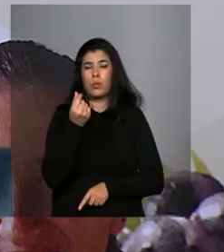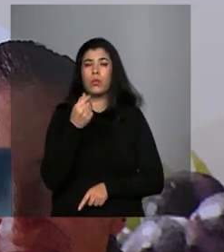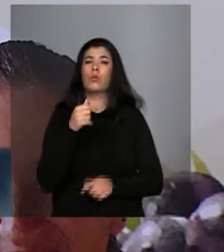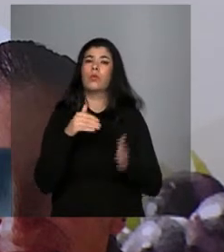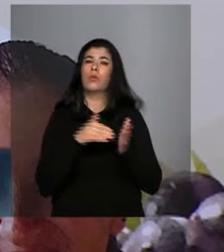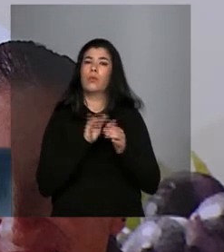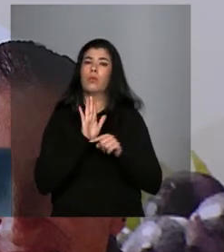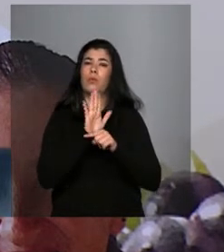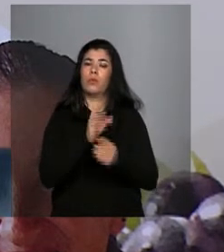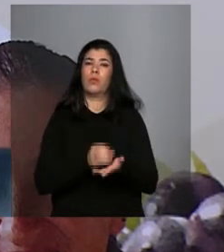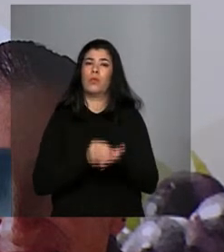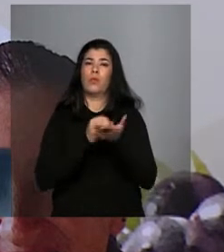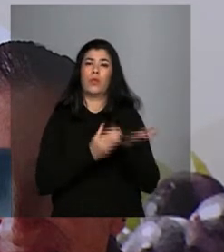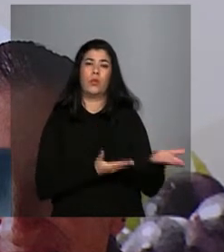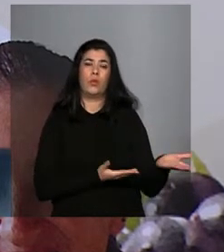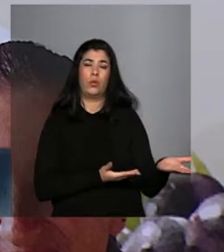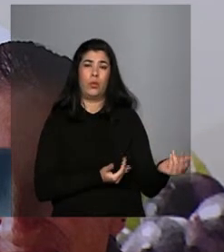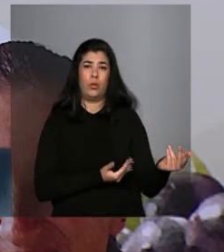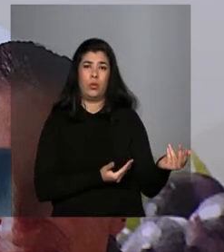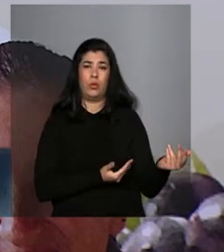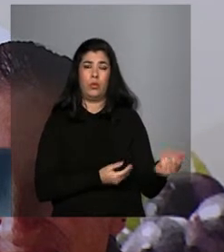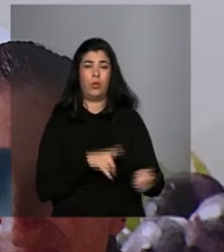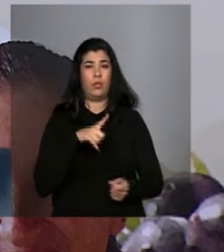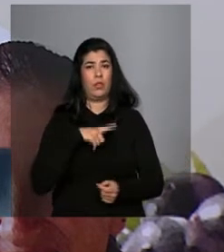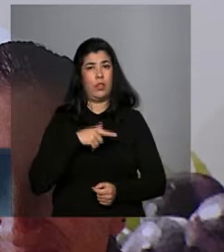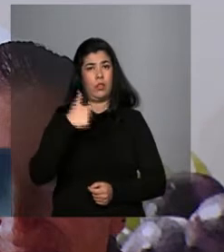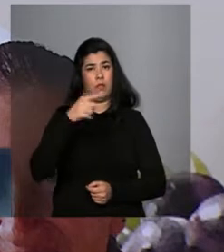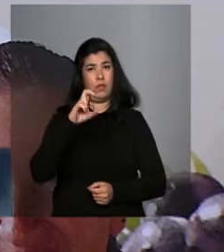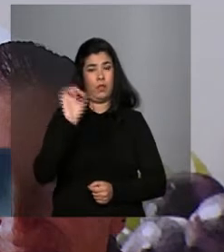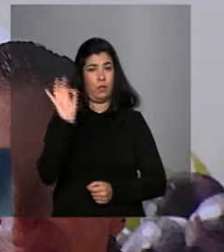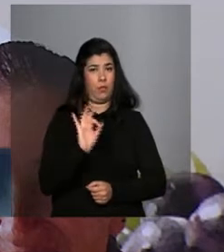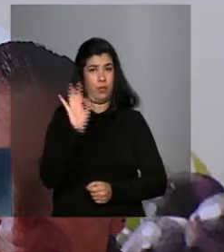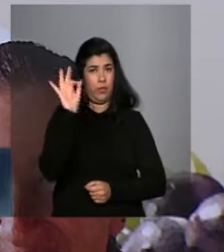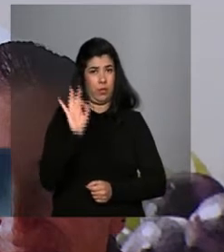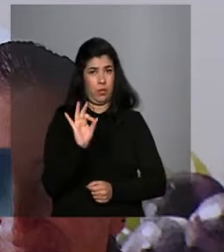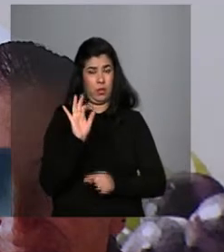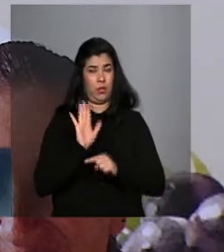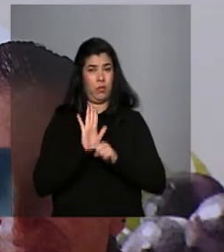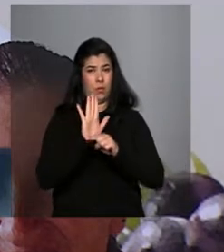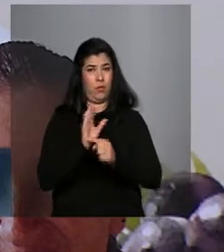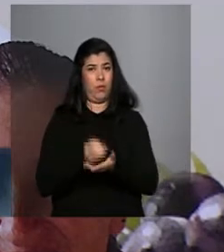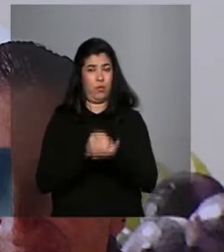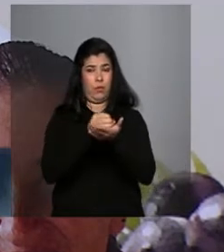jovens, que serão pelo menos 25% dos beneficiários.